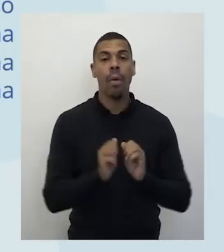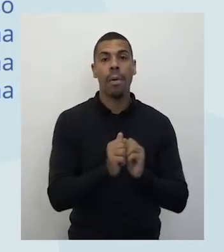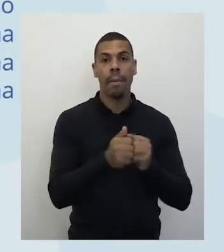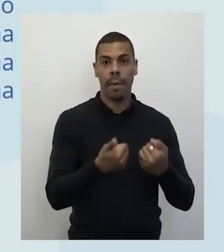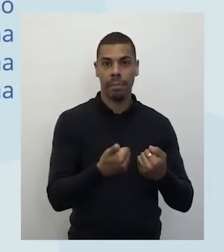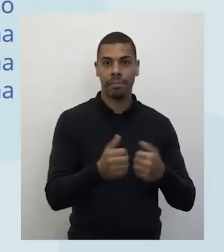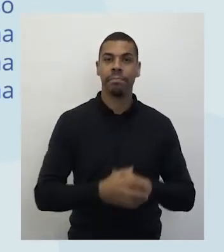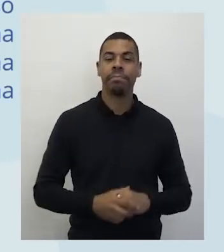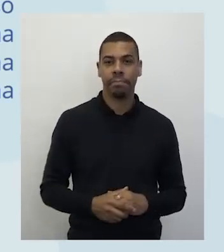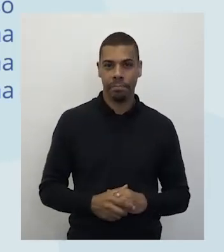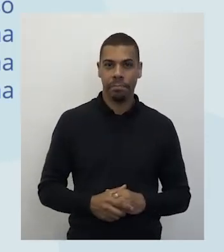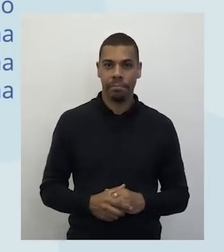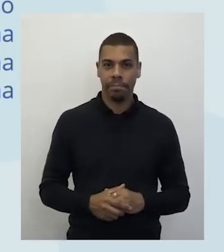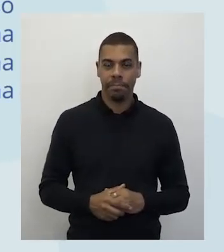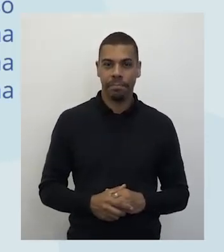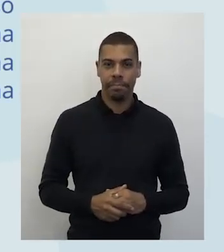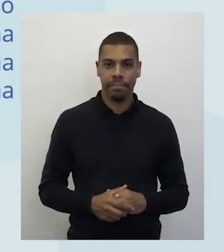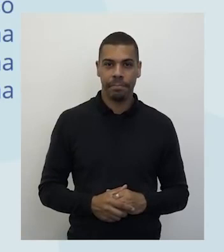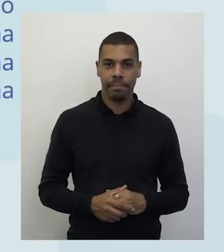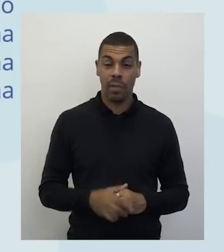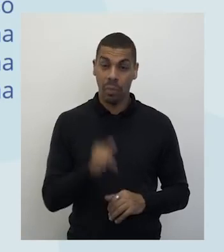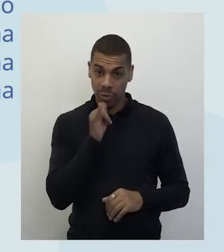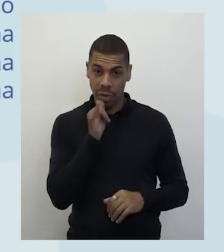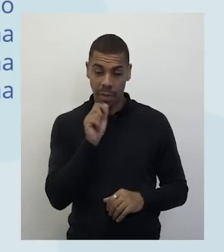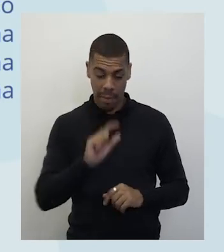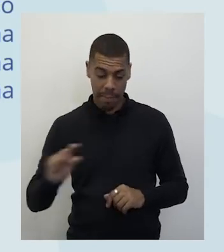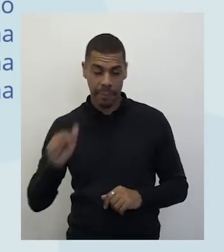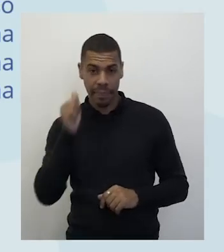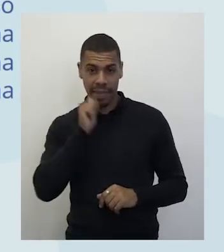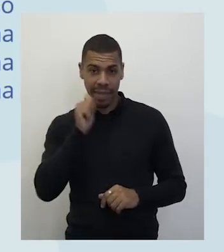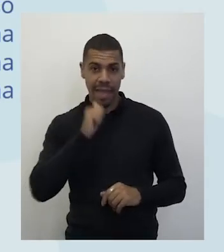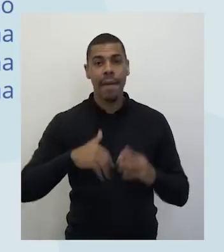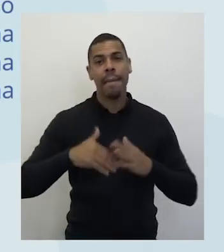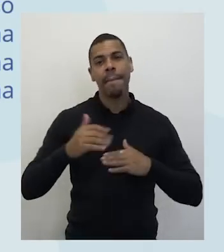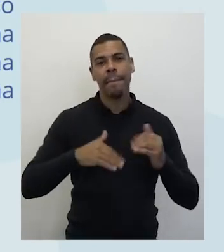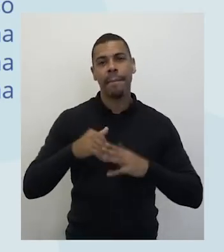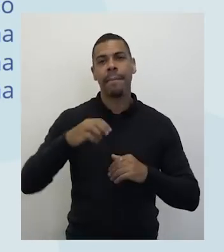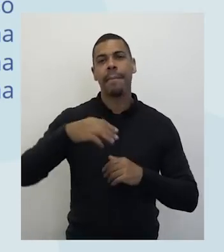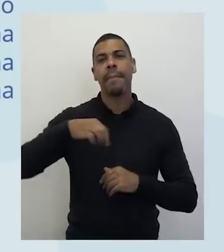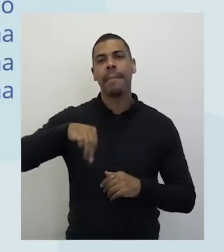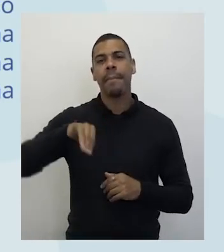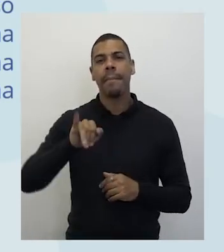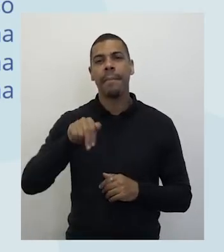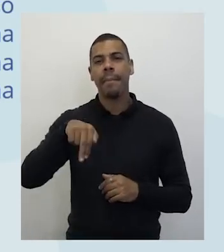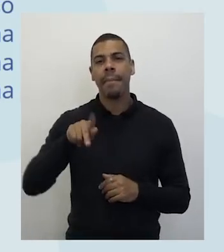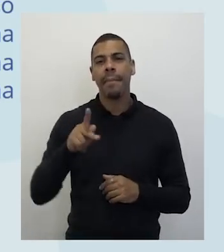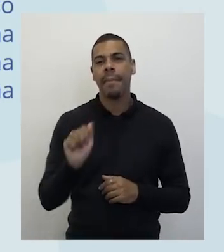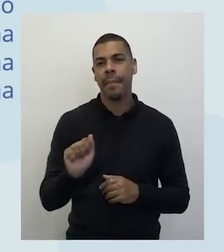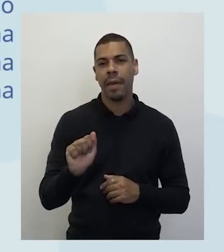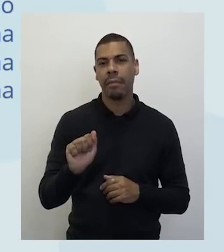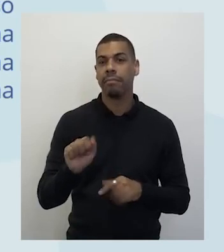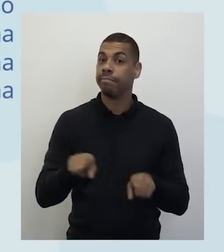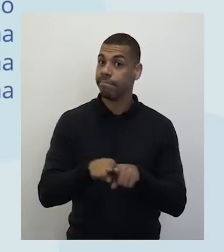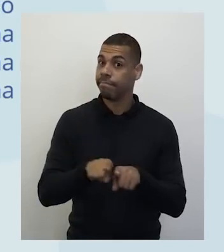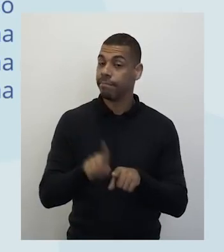está diferente entre elas. Então, se ela fala minha mão, por que ela não pode falar minha pão? Então, por isso que a Glorinha estava falando